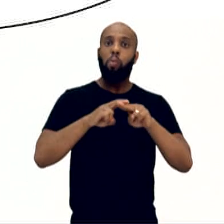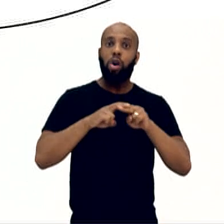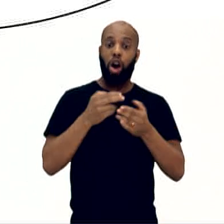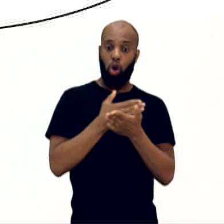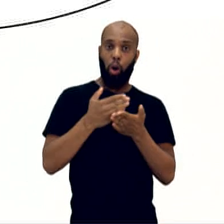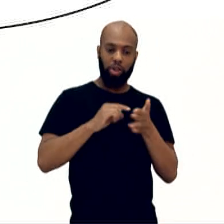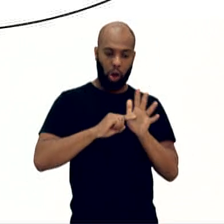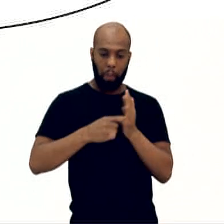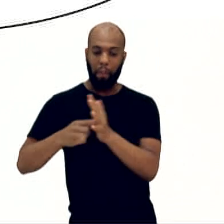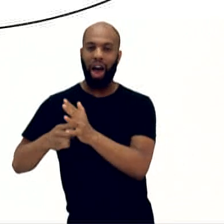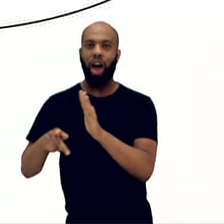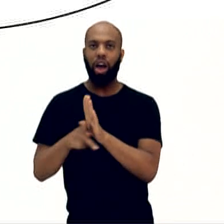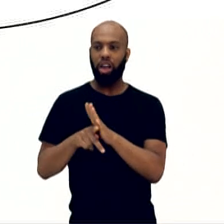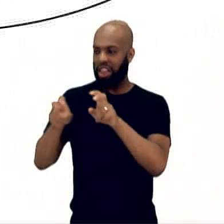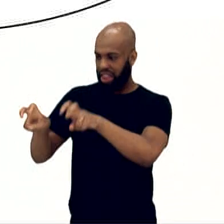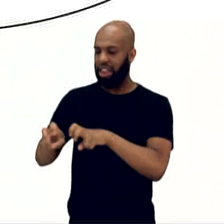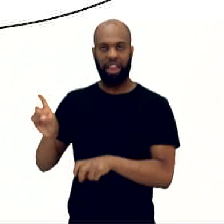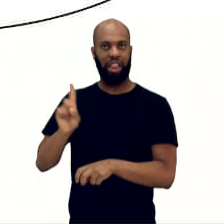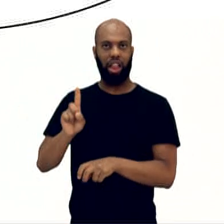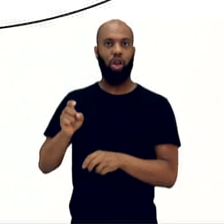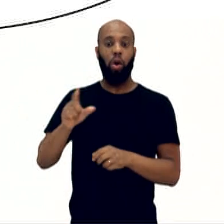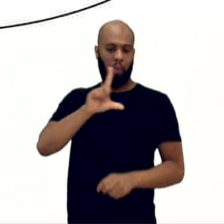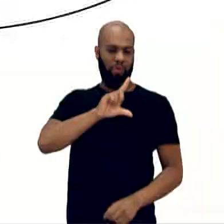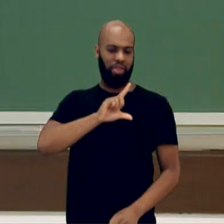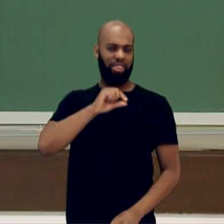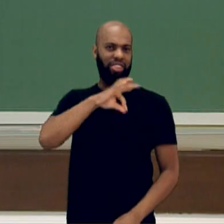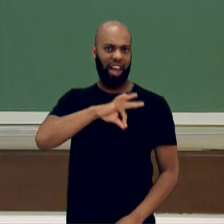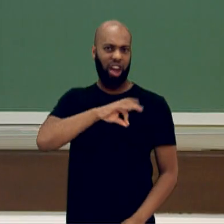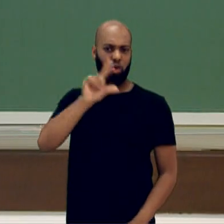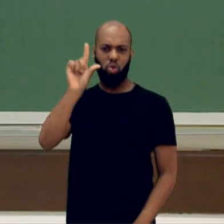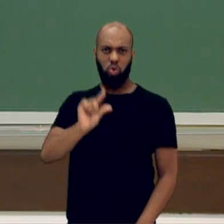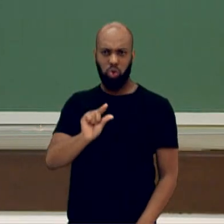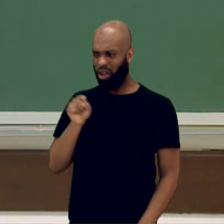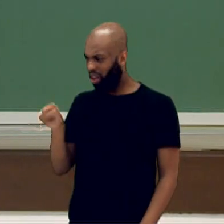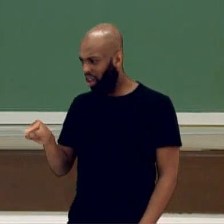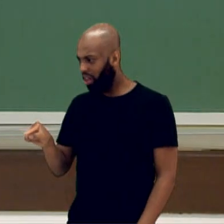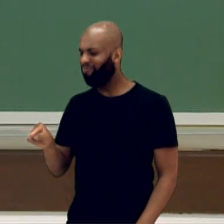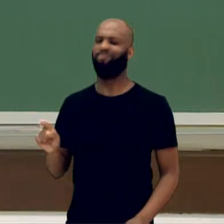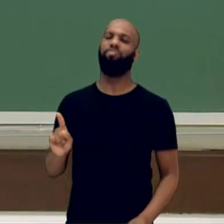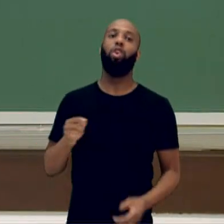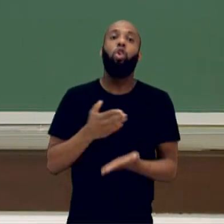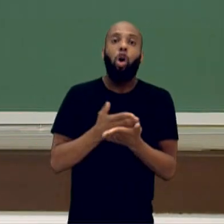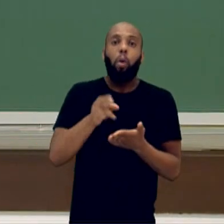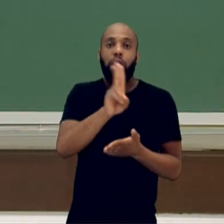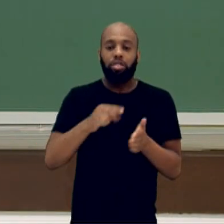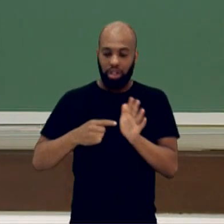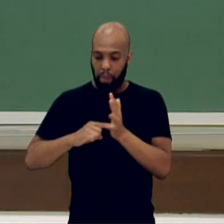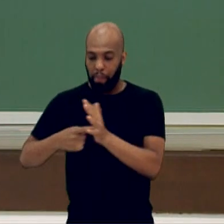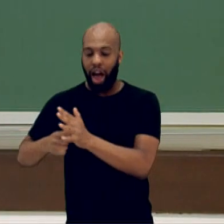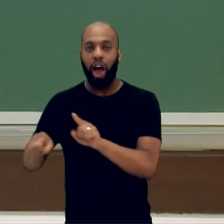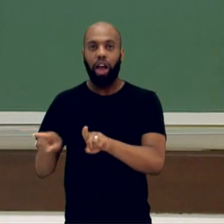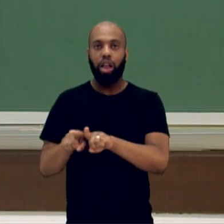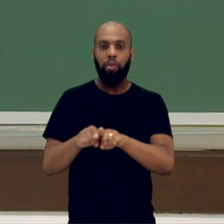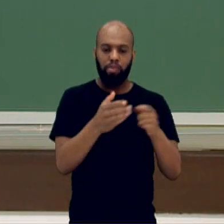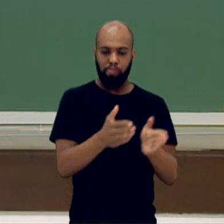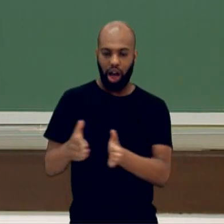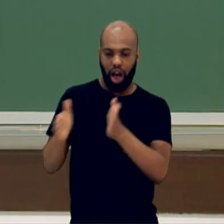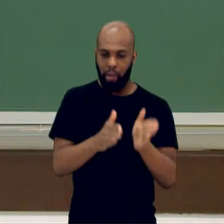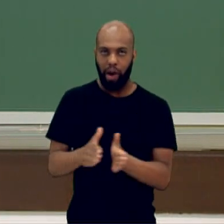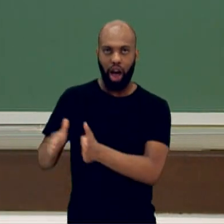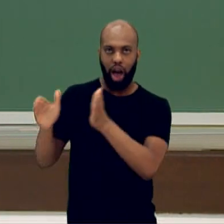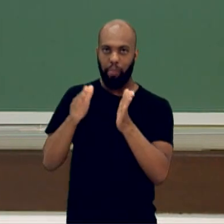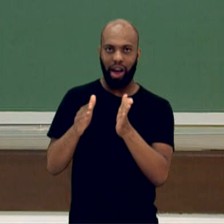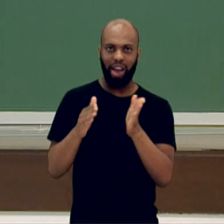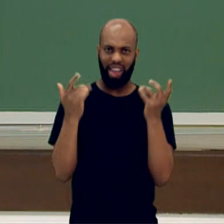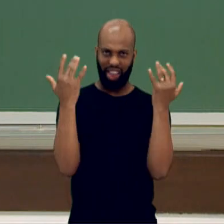agricultura, baixos salários e concentração fundiária. Então, passa-se a utilizar máquinas, né, para a produção agrícola e não mais